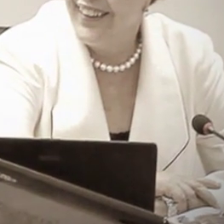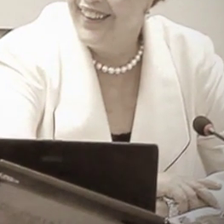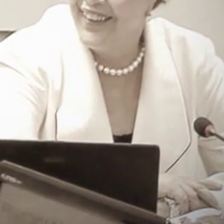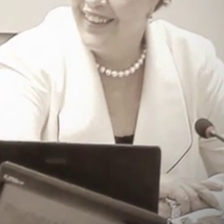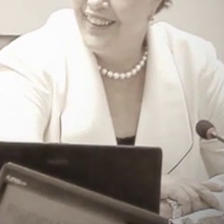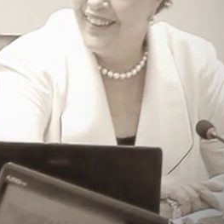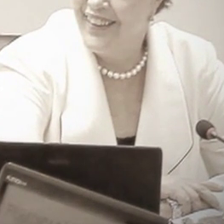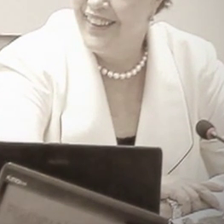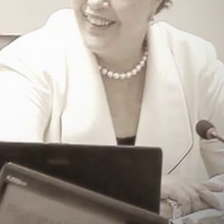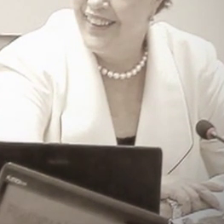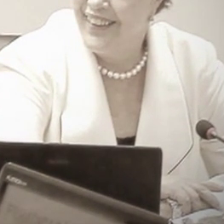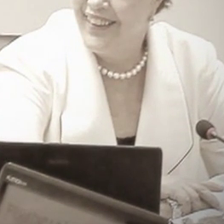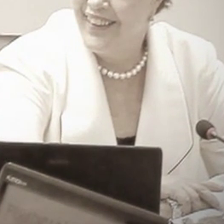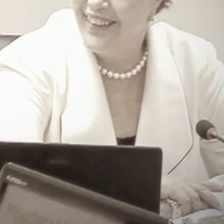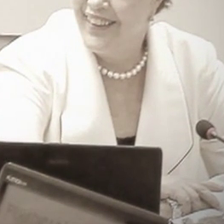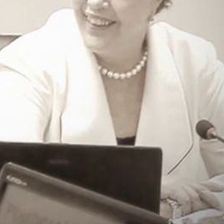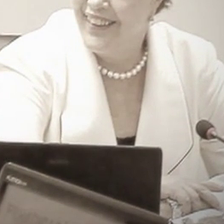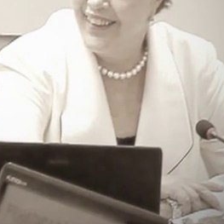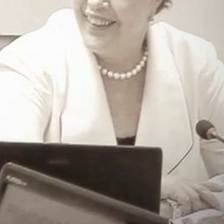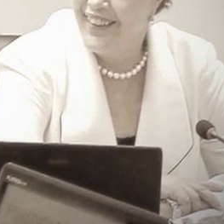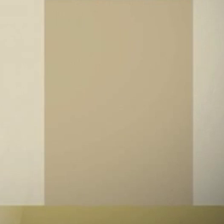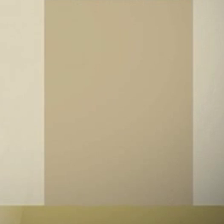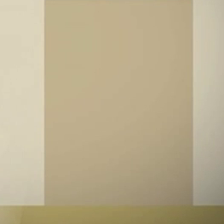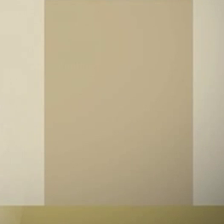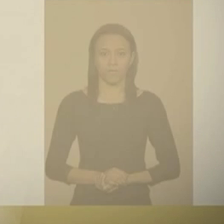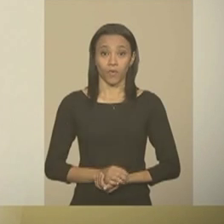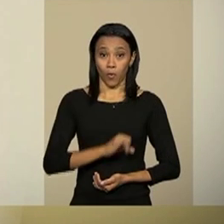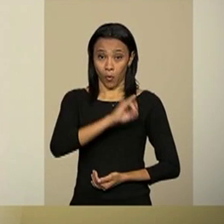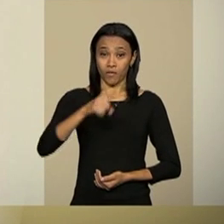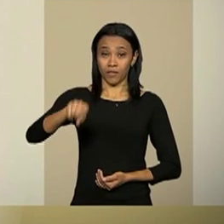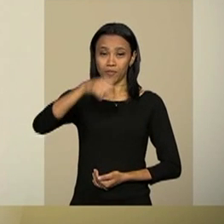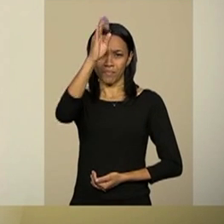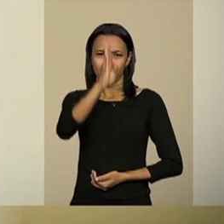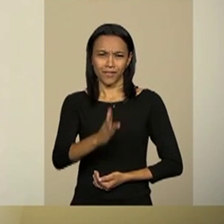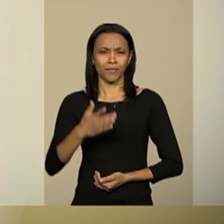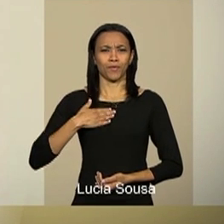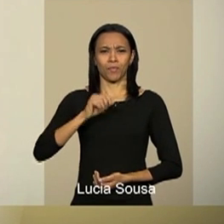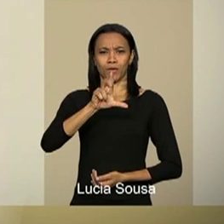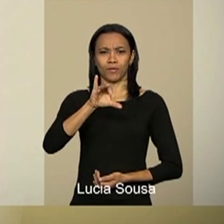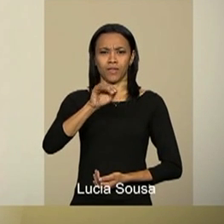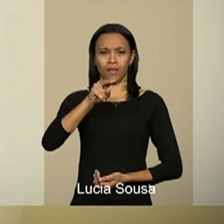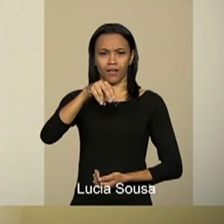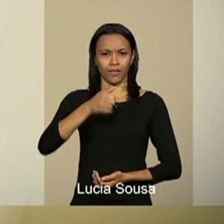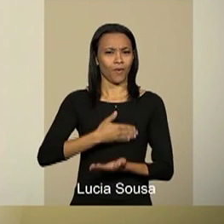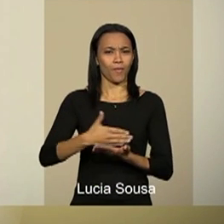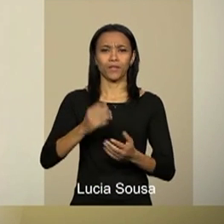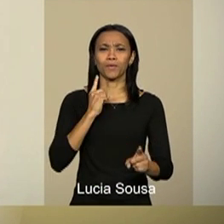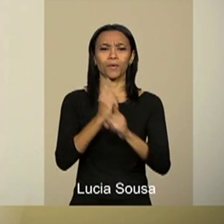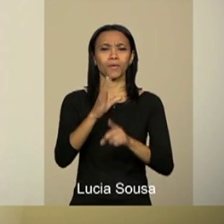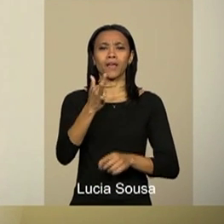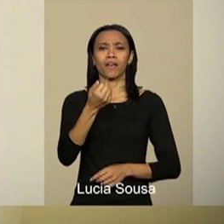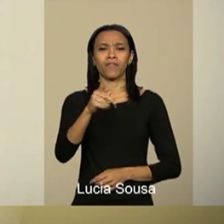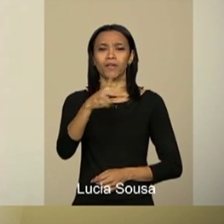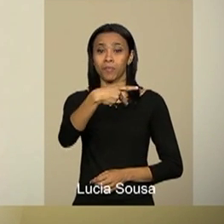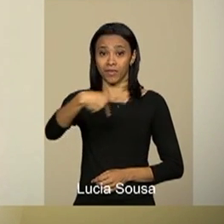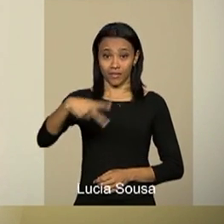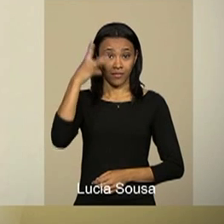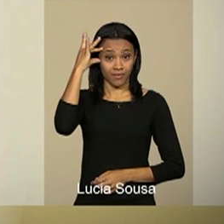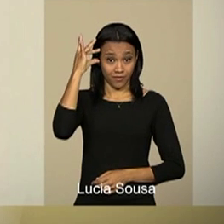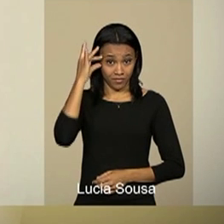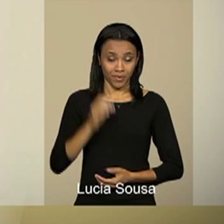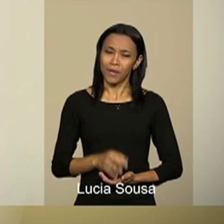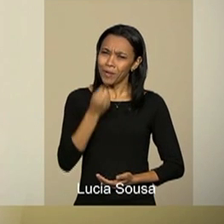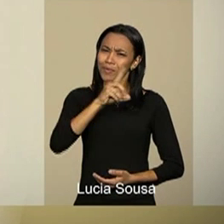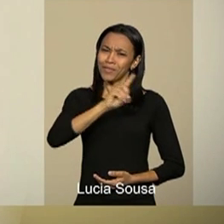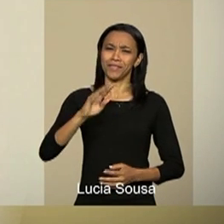café com a presidenta olá você em todo o brasil eu sou luciano seixas e começa agora mais um café com a presidenta